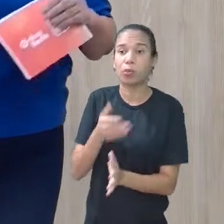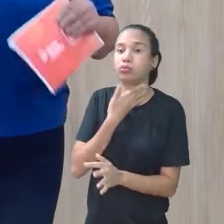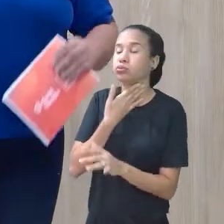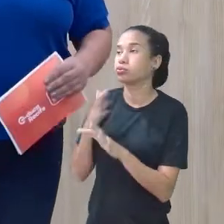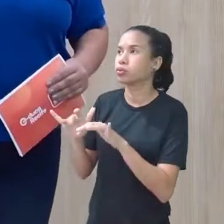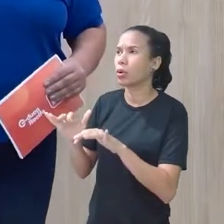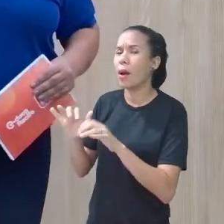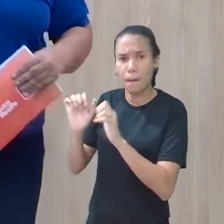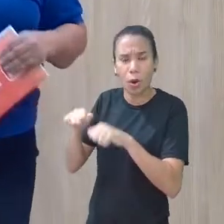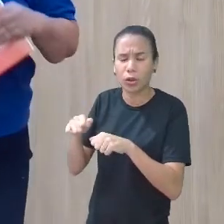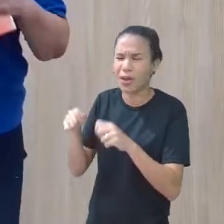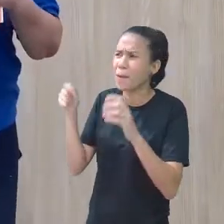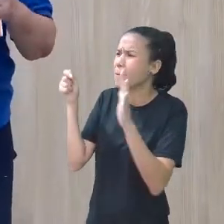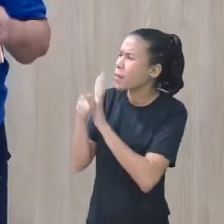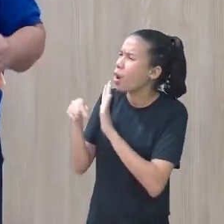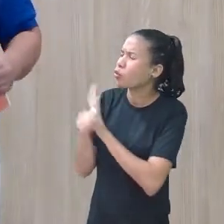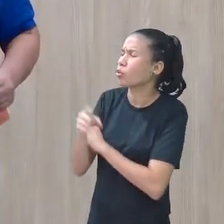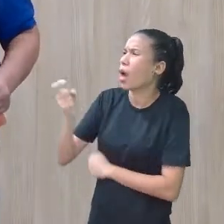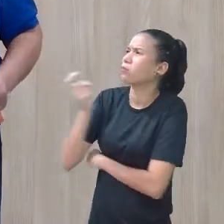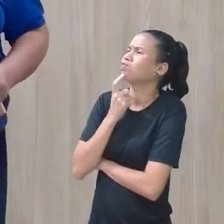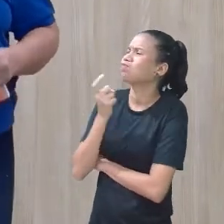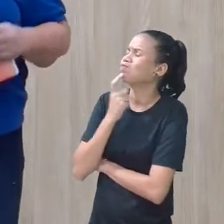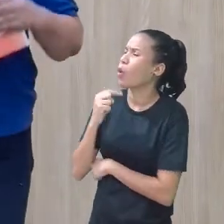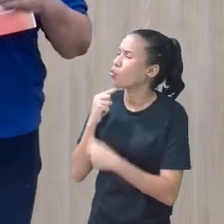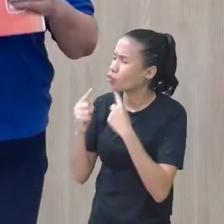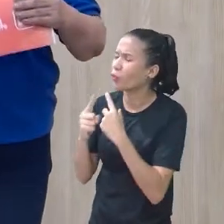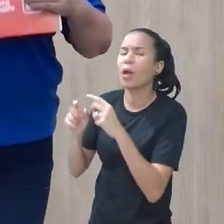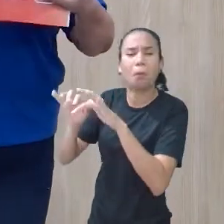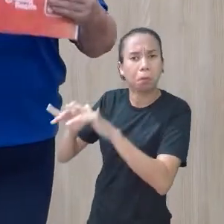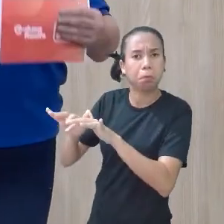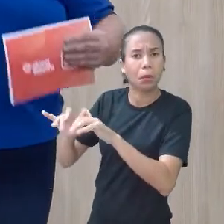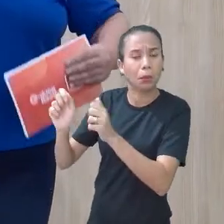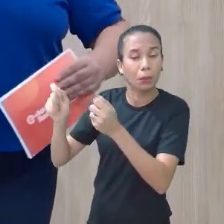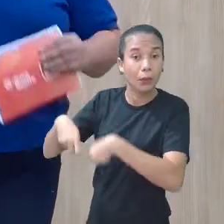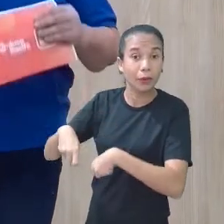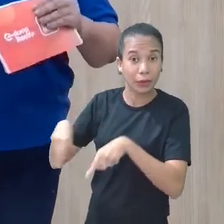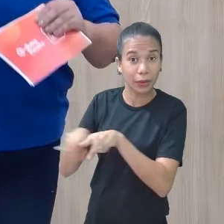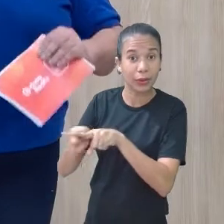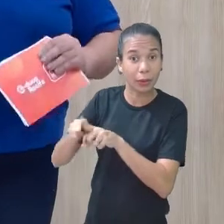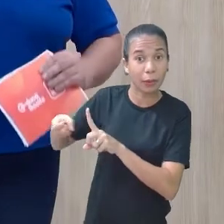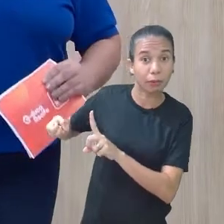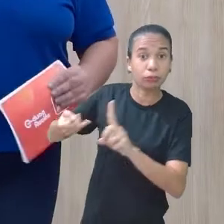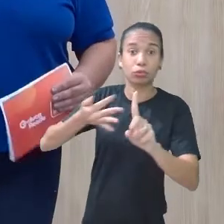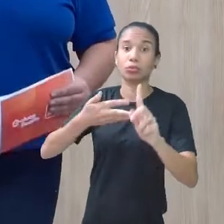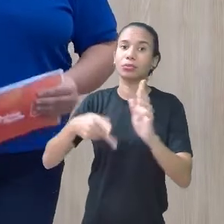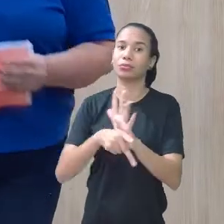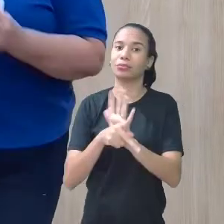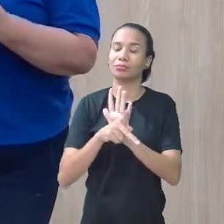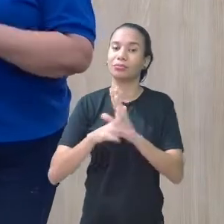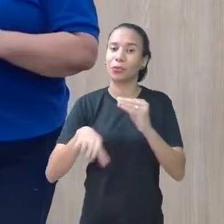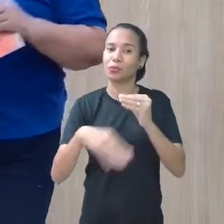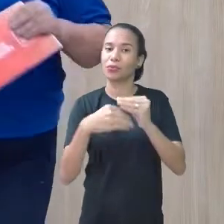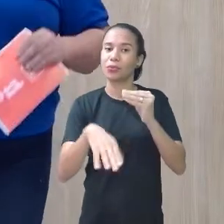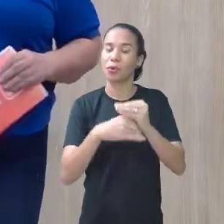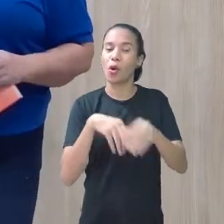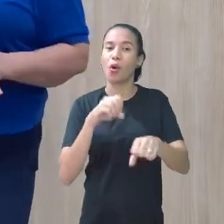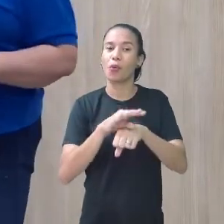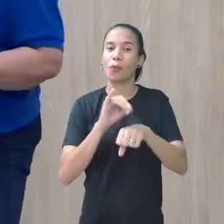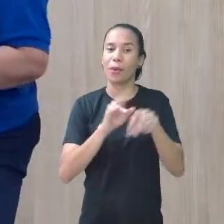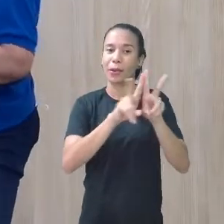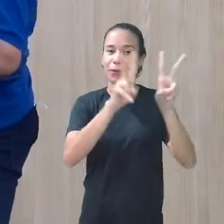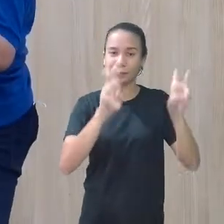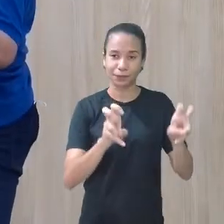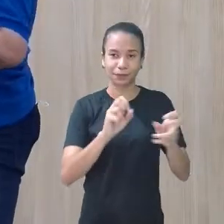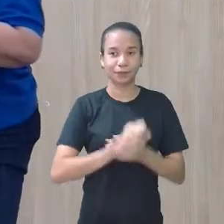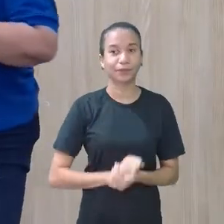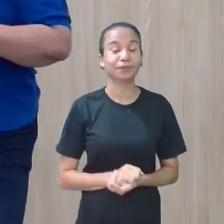poder expor as dúvidas, vocês vão poder fazer perguntas, vocês também vão poder contribuir com alguma informação relacionada ao nosso